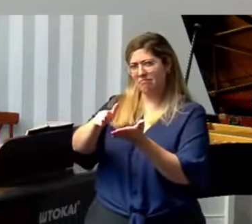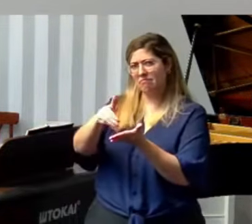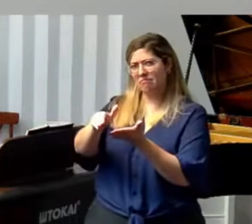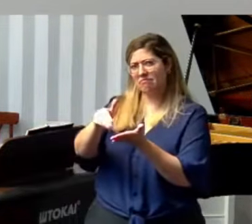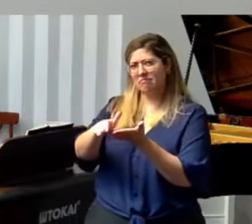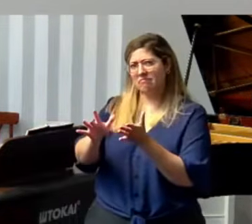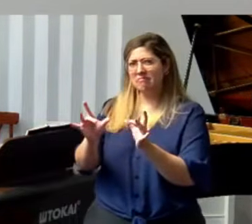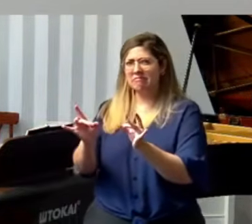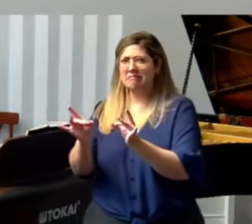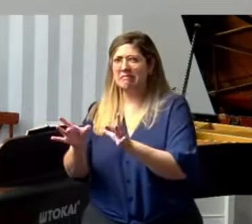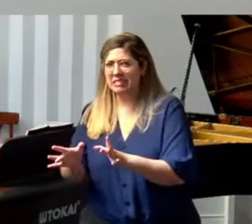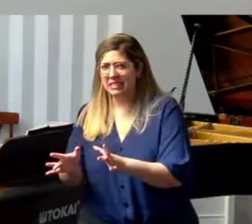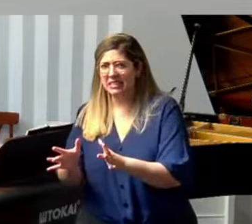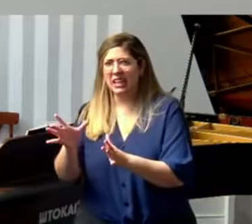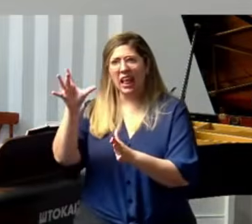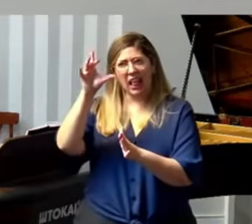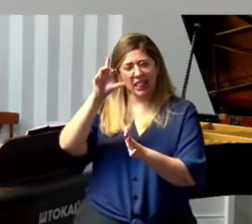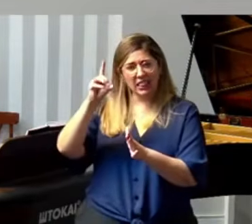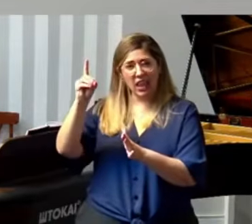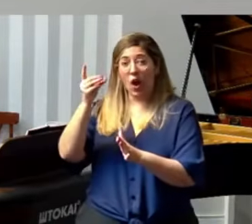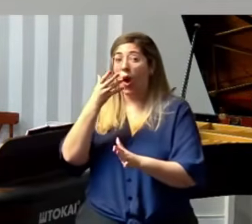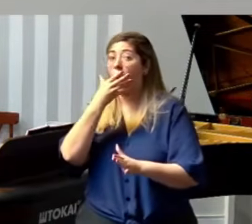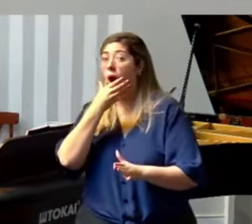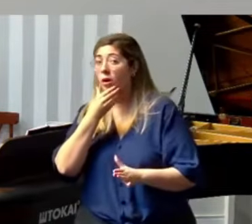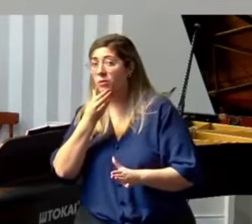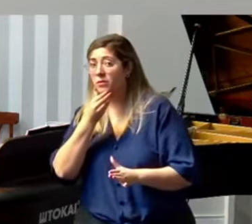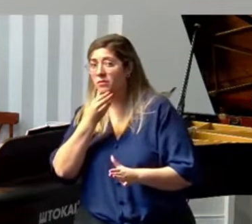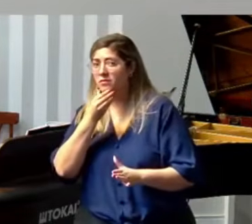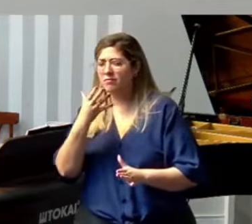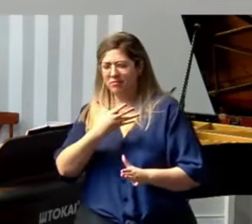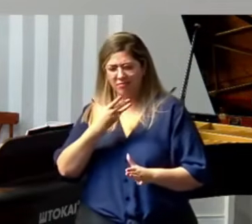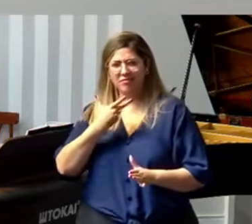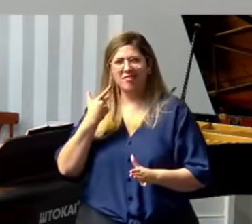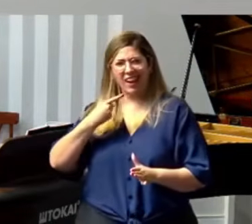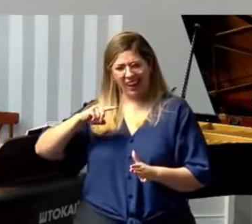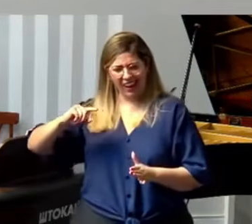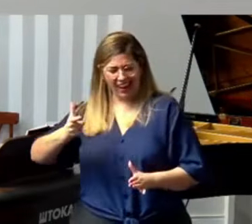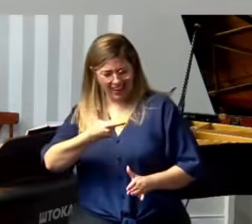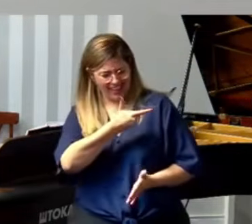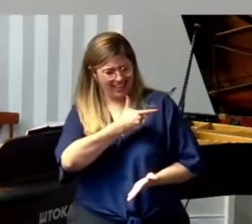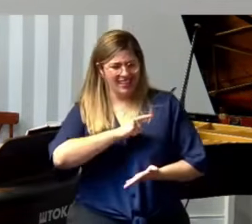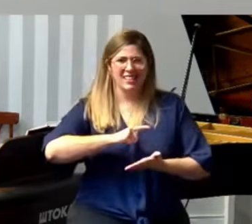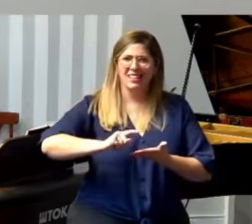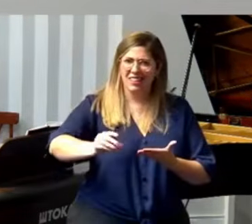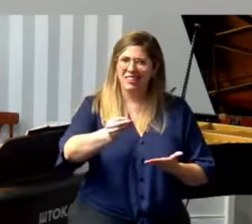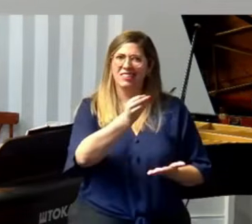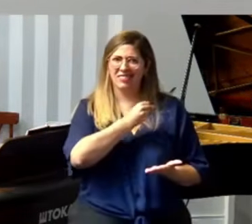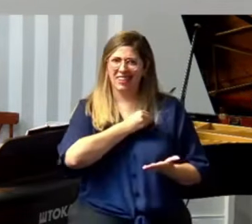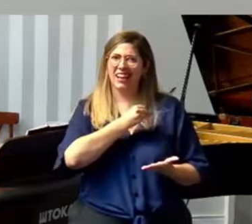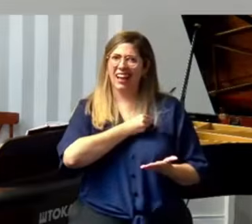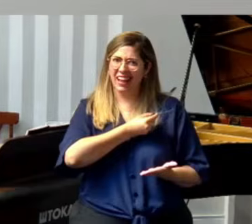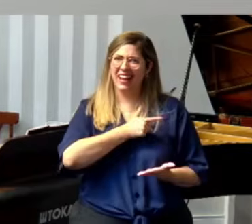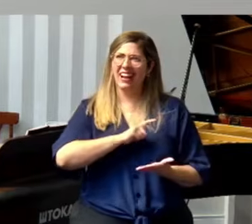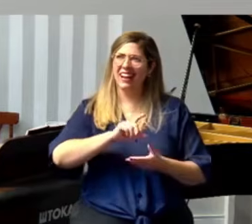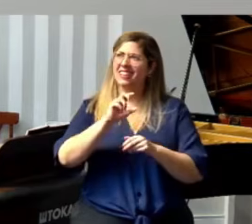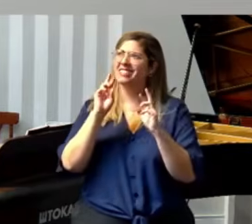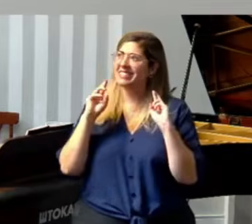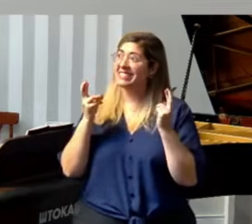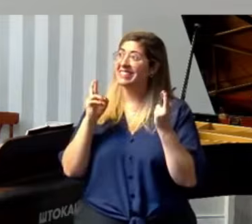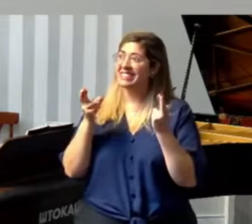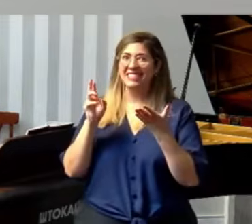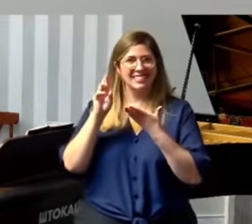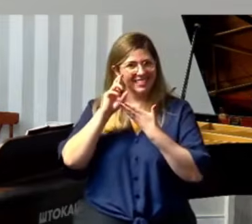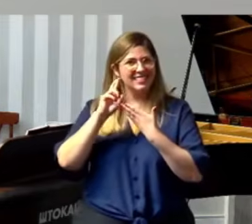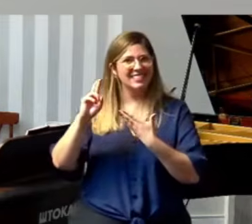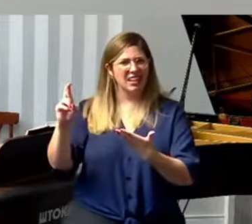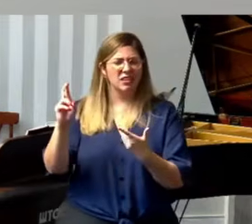soberanamente todas as coisas, está expulsando um homem redimido de seus pecados, um casal redimido dos seus pecados e com esperança,